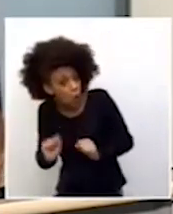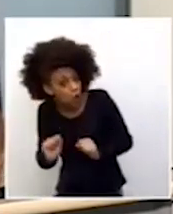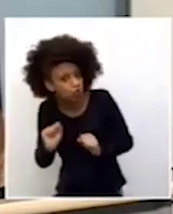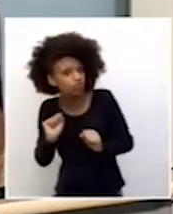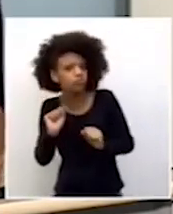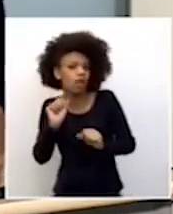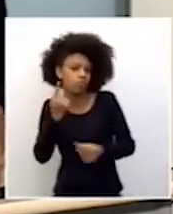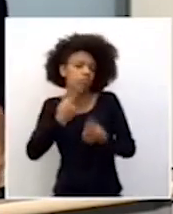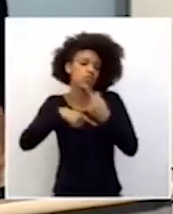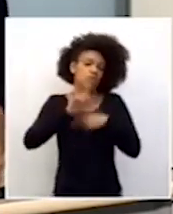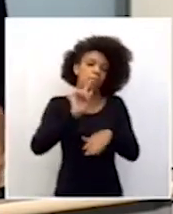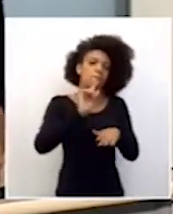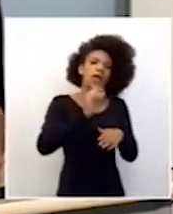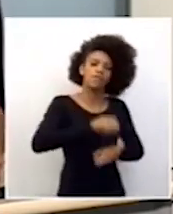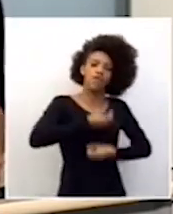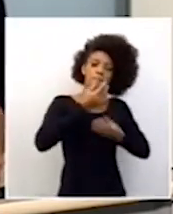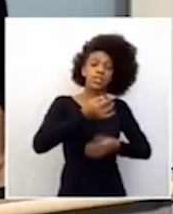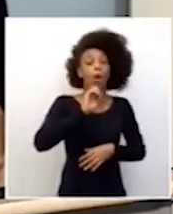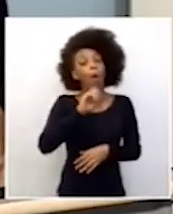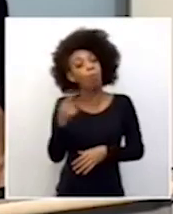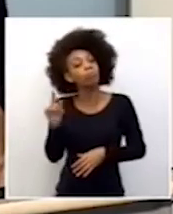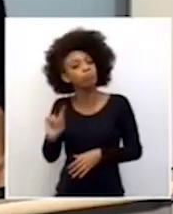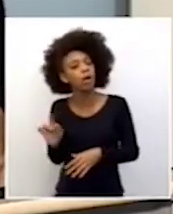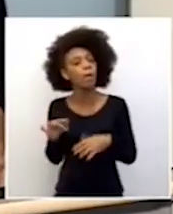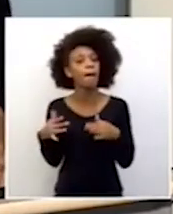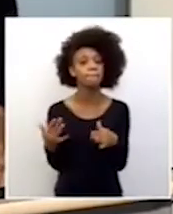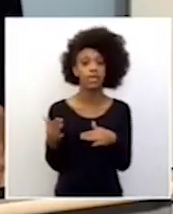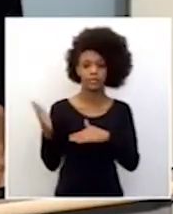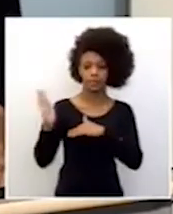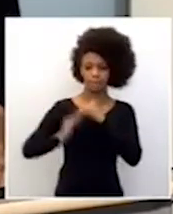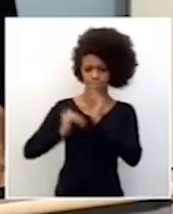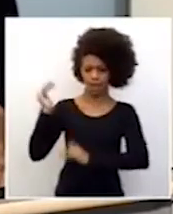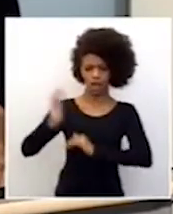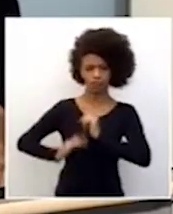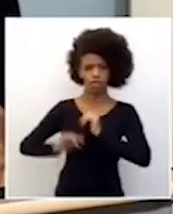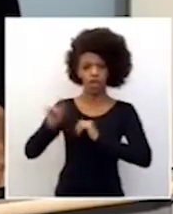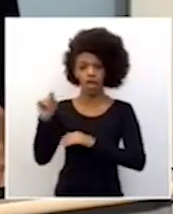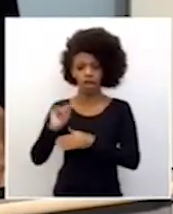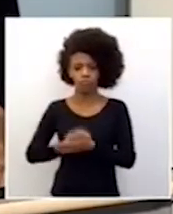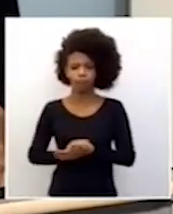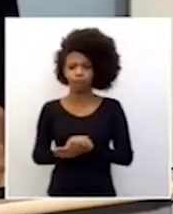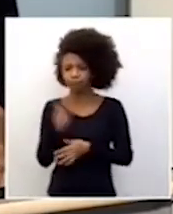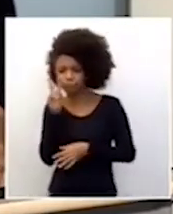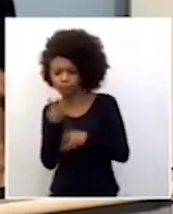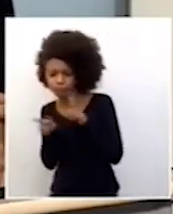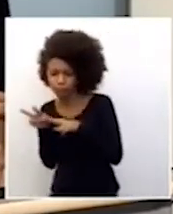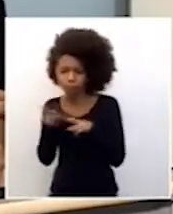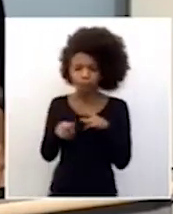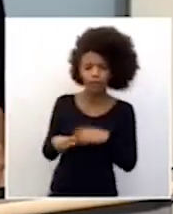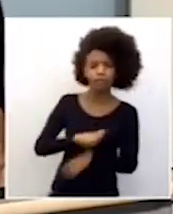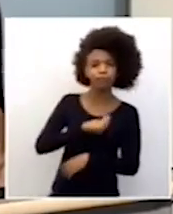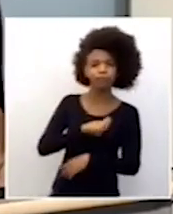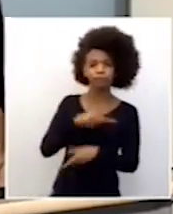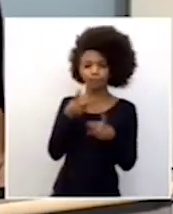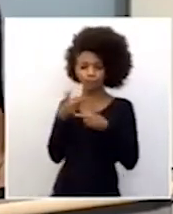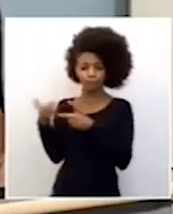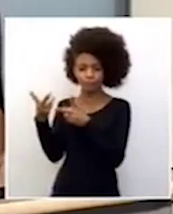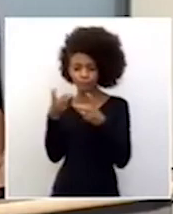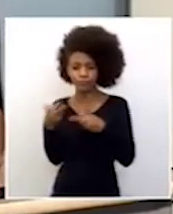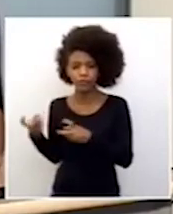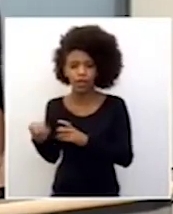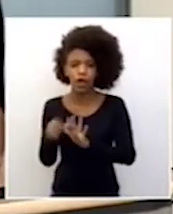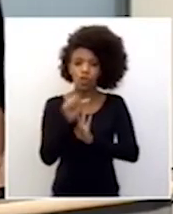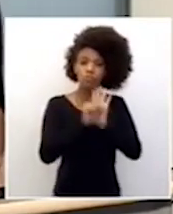com a habilidade de escritor que ele tinha de desenvolver narrativas, ele pegava as notícias do cotidiano que ele vivia no final do